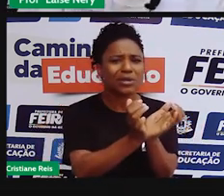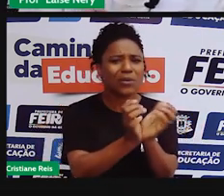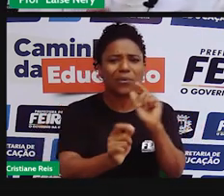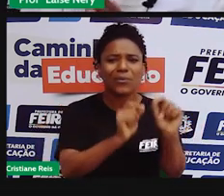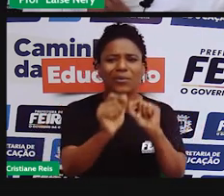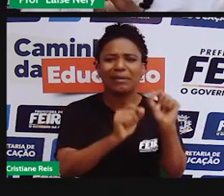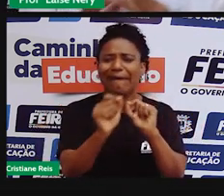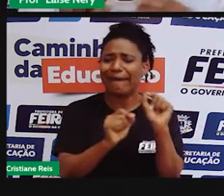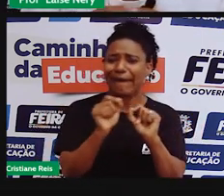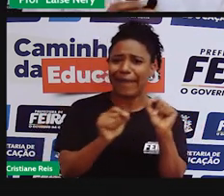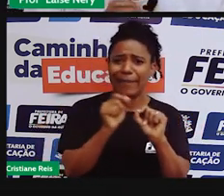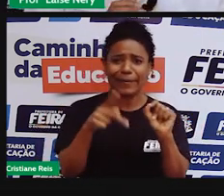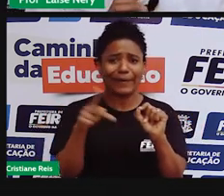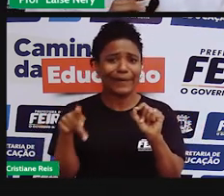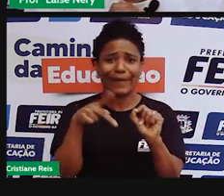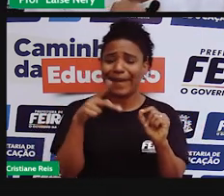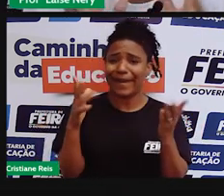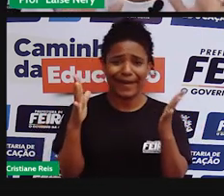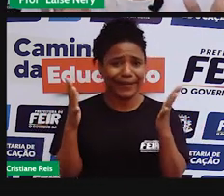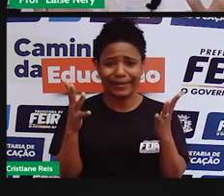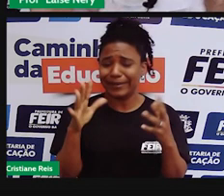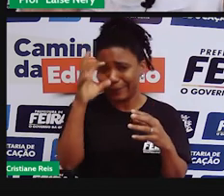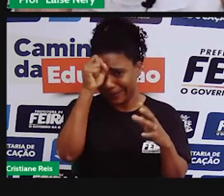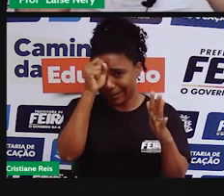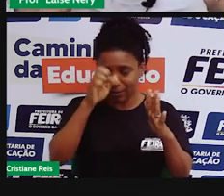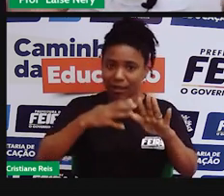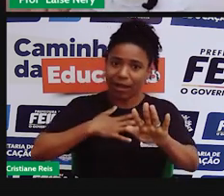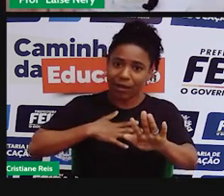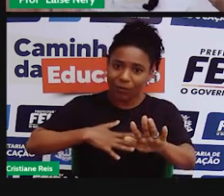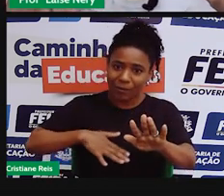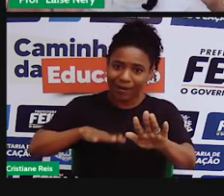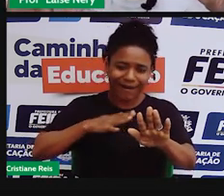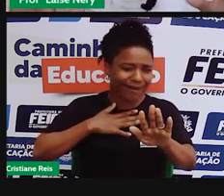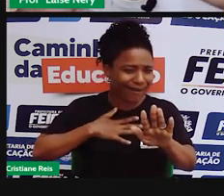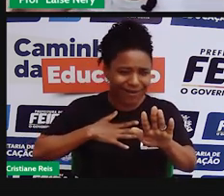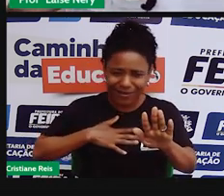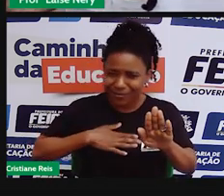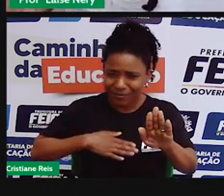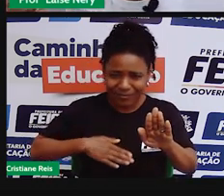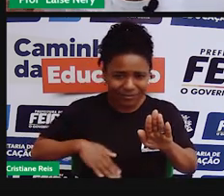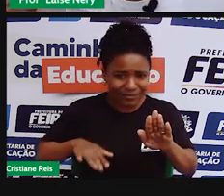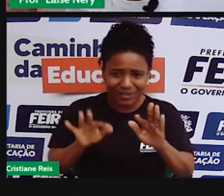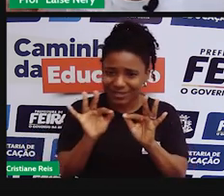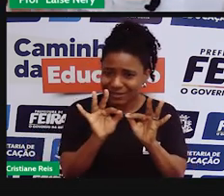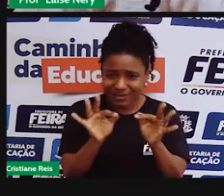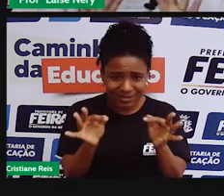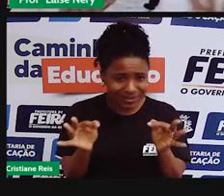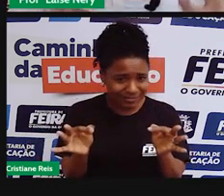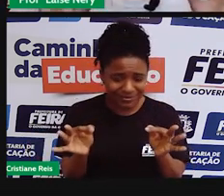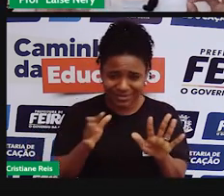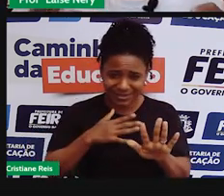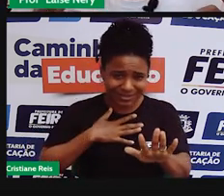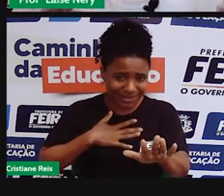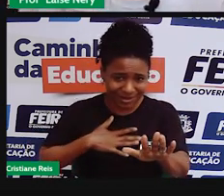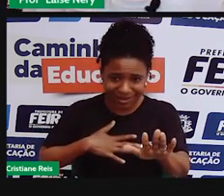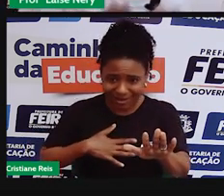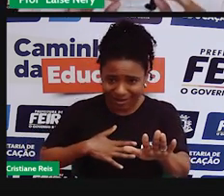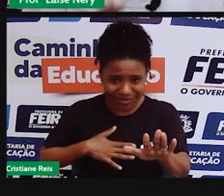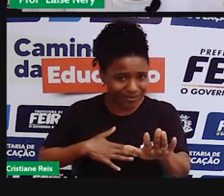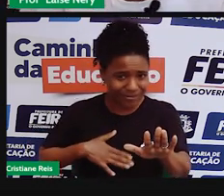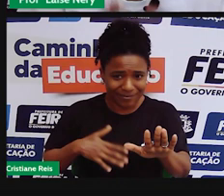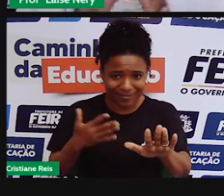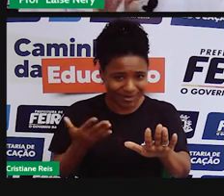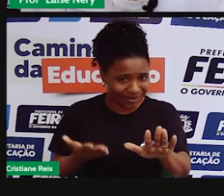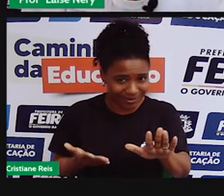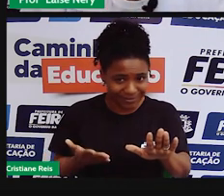mais uma coisa por que tanta coisa a gente tem que aprender calma gente Calma é coisa simples é só observar